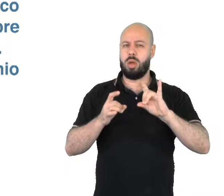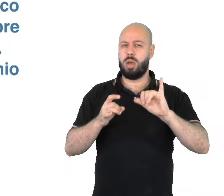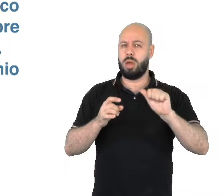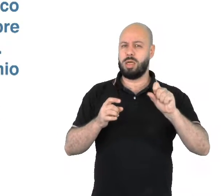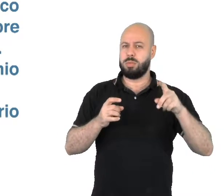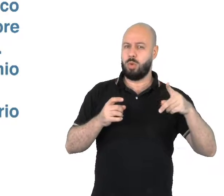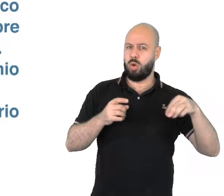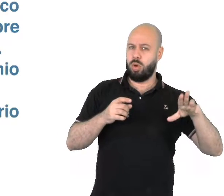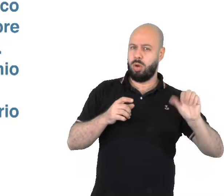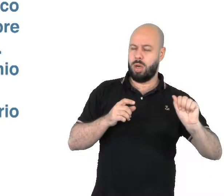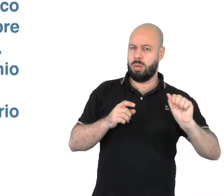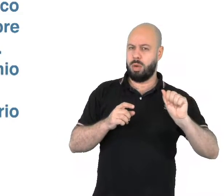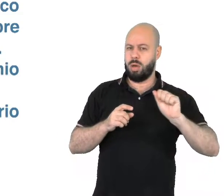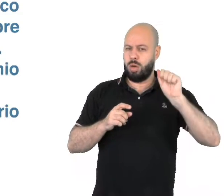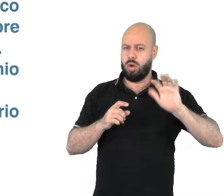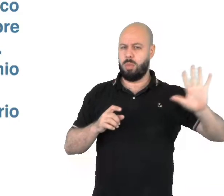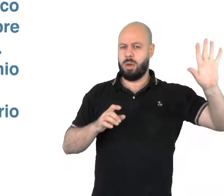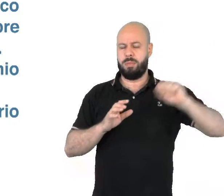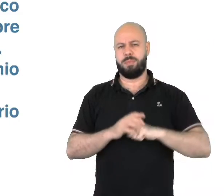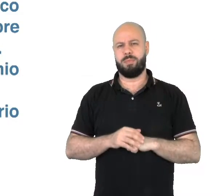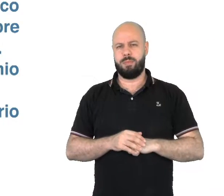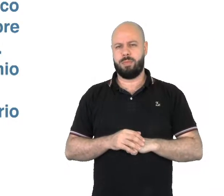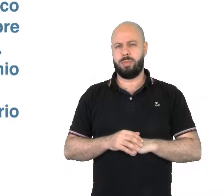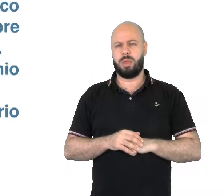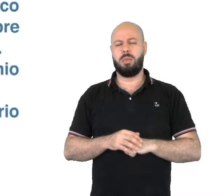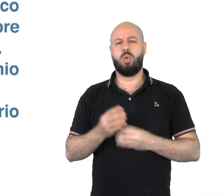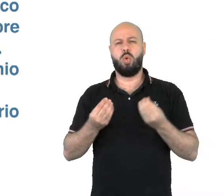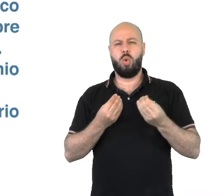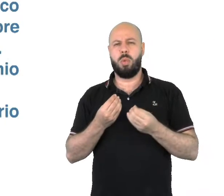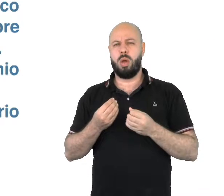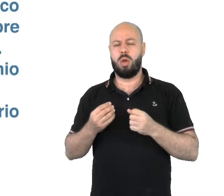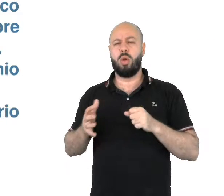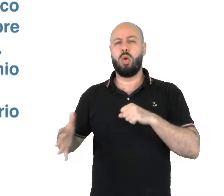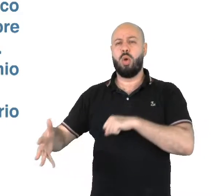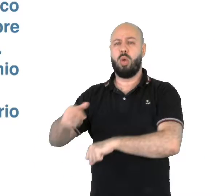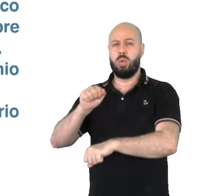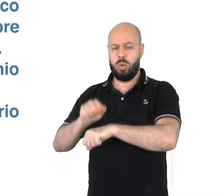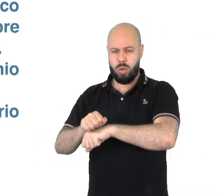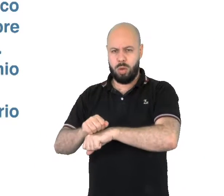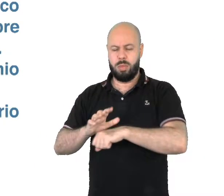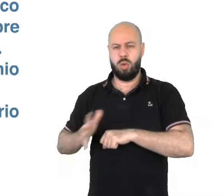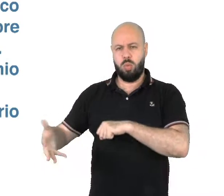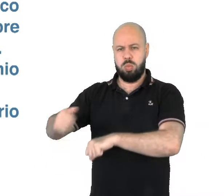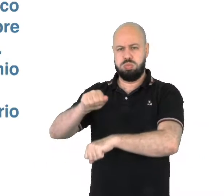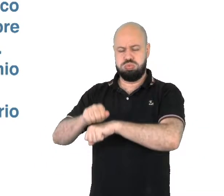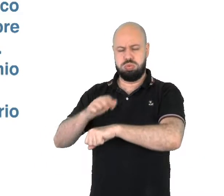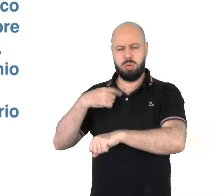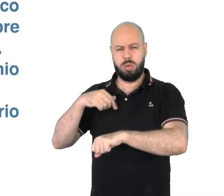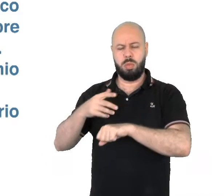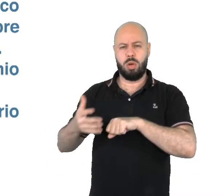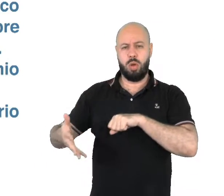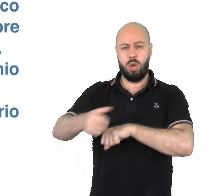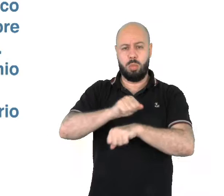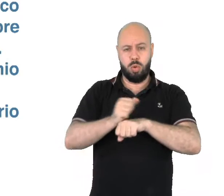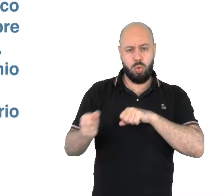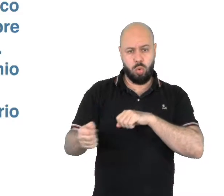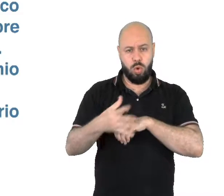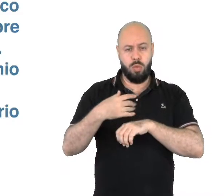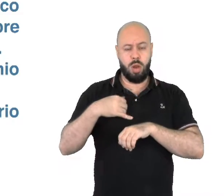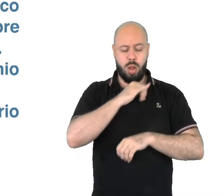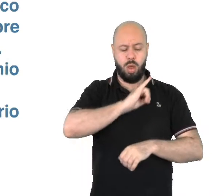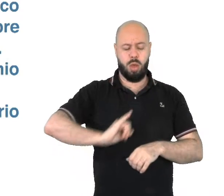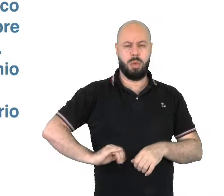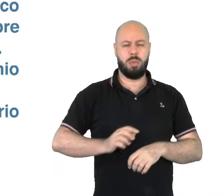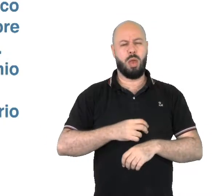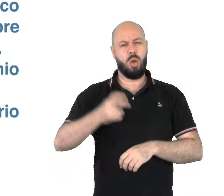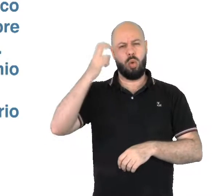a partir desses processos, tá? Processo de colonialismo, neocolonialismo e os processos de imperialismo, tá? Tanto